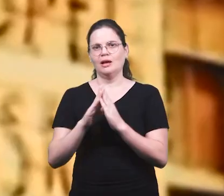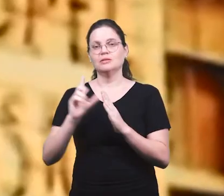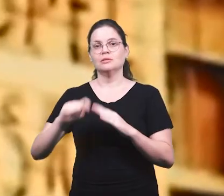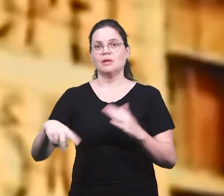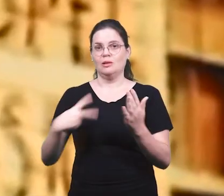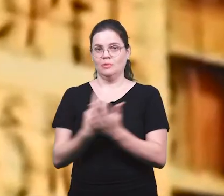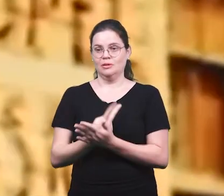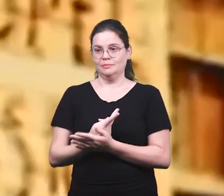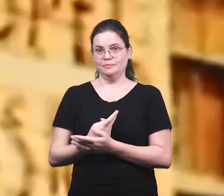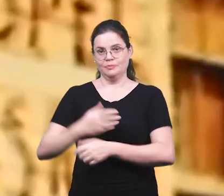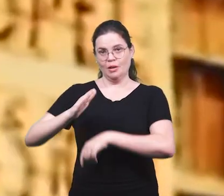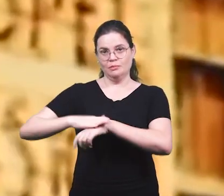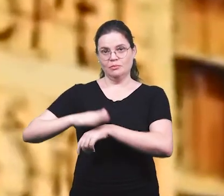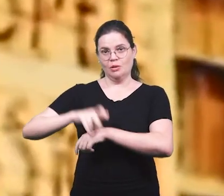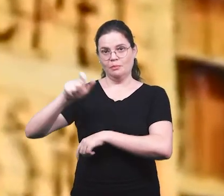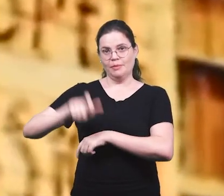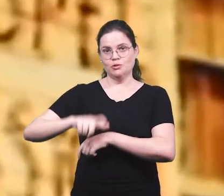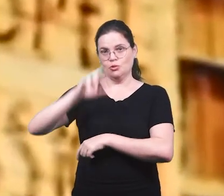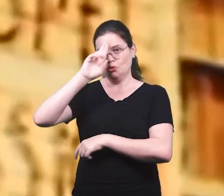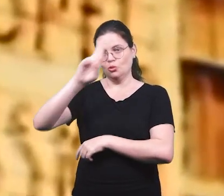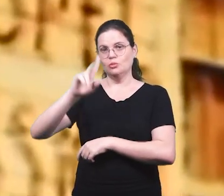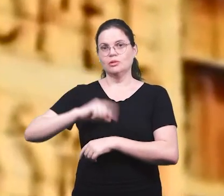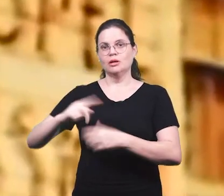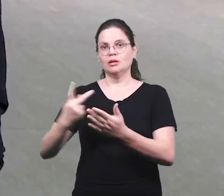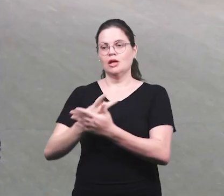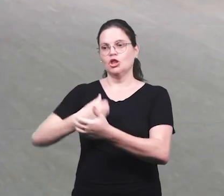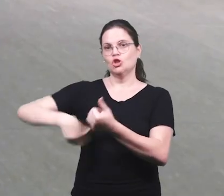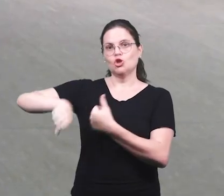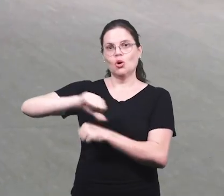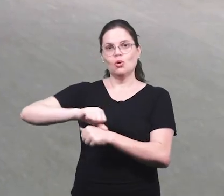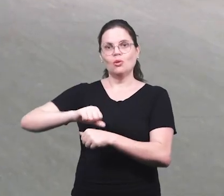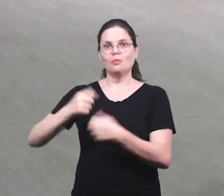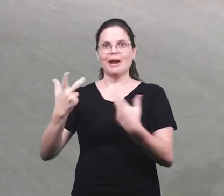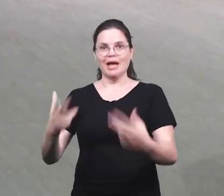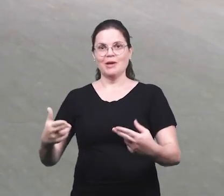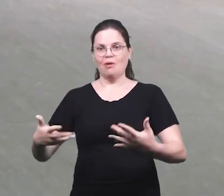do imóvel, ele colocou um estábulo aqui, ou seja, uma estrebaria.